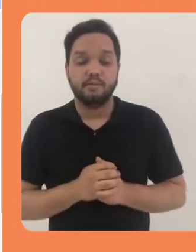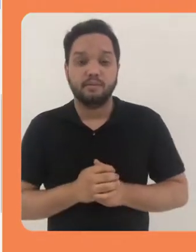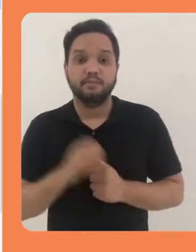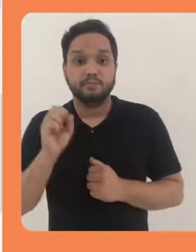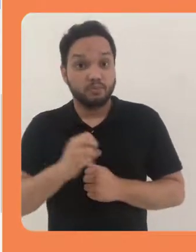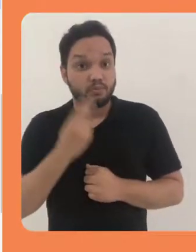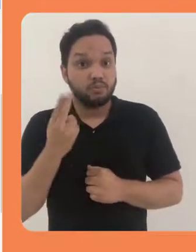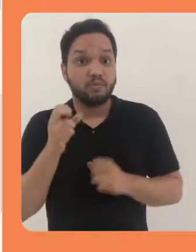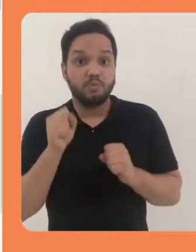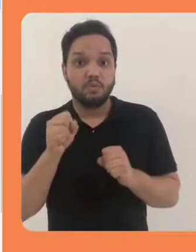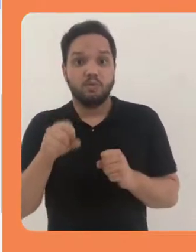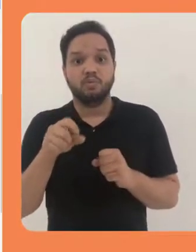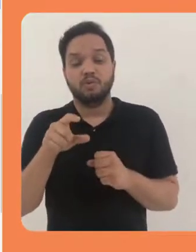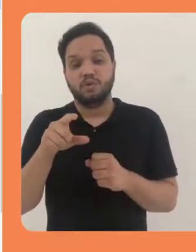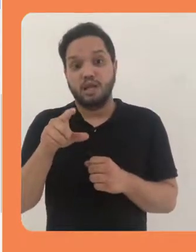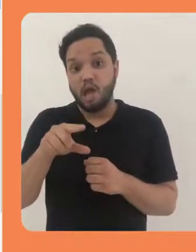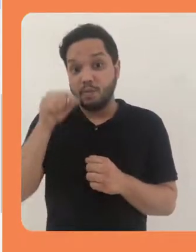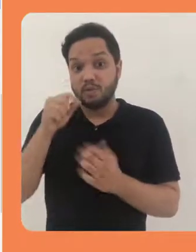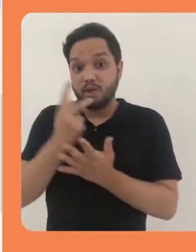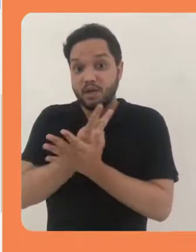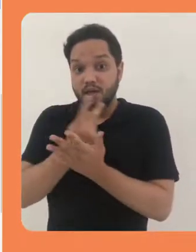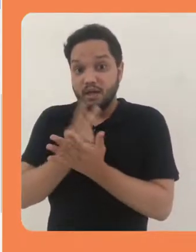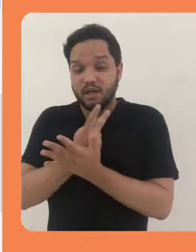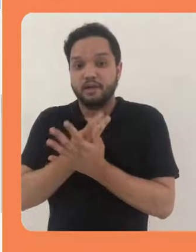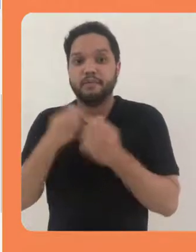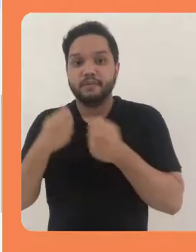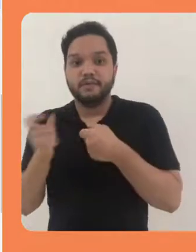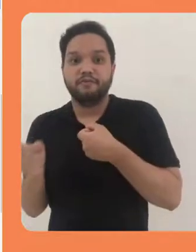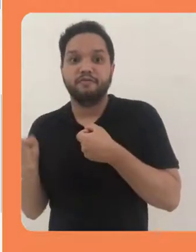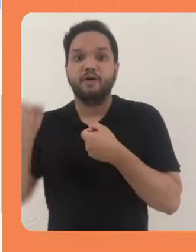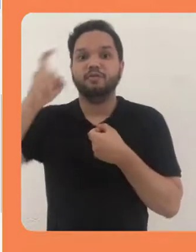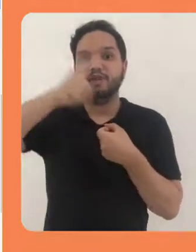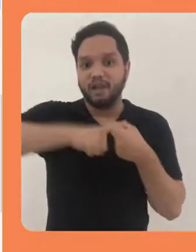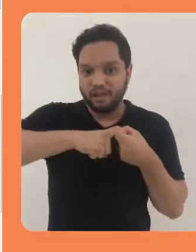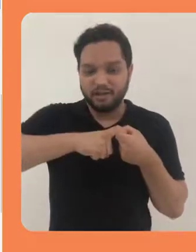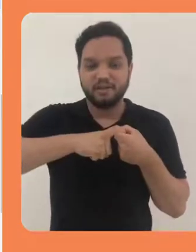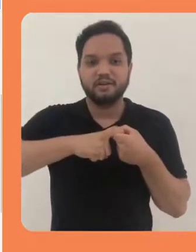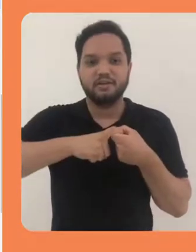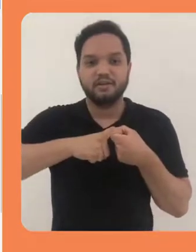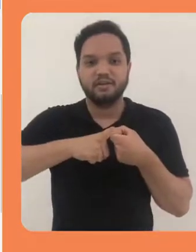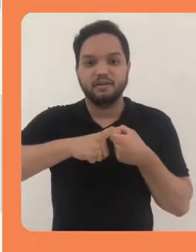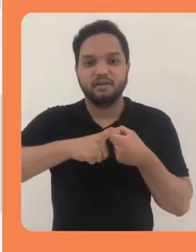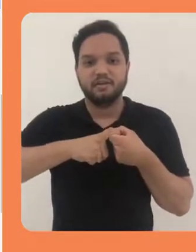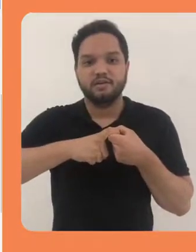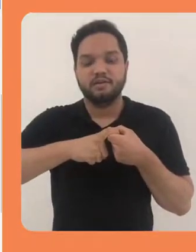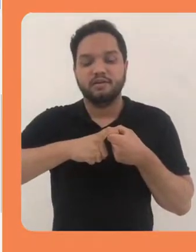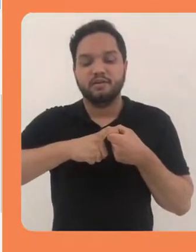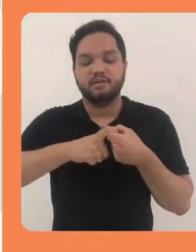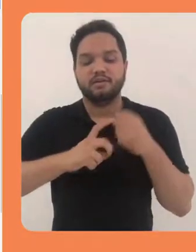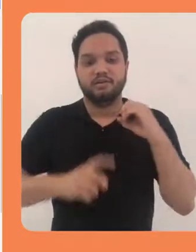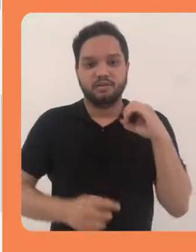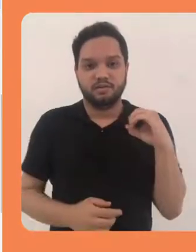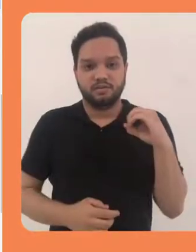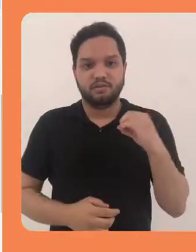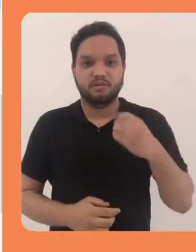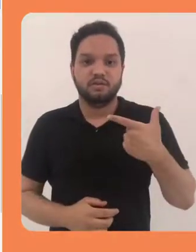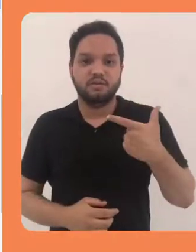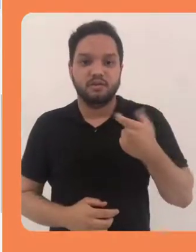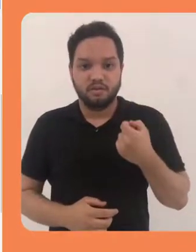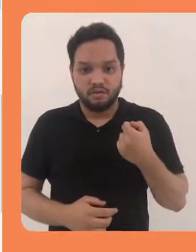e ele pode desativar isso e apenas continuar ou opção incorreta ele teria que voltar lá